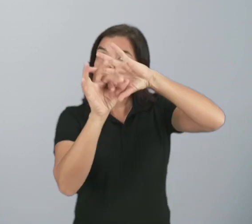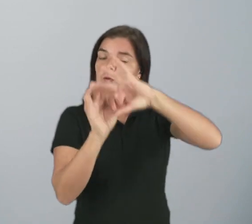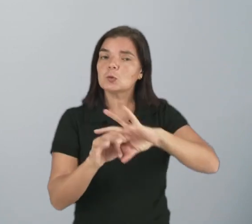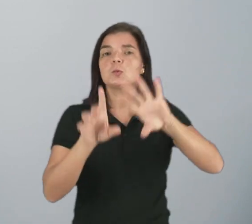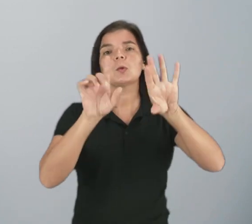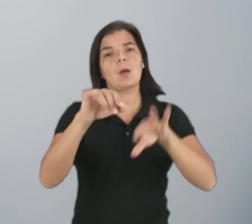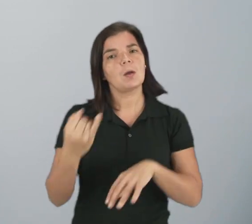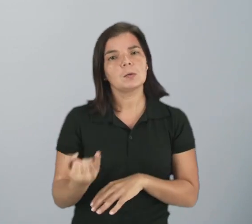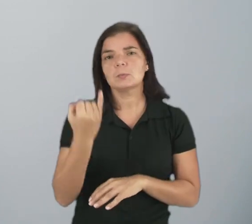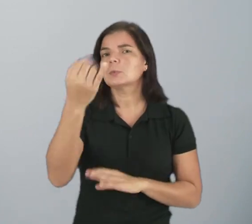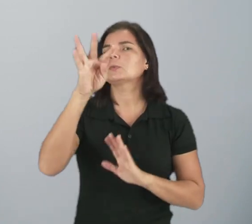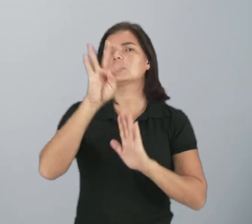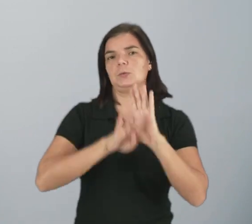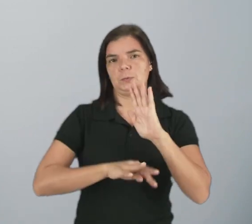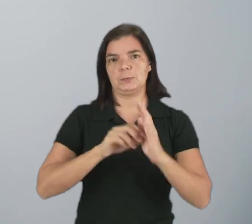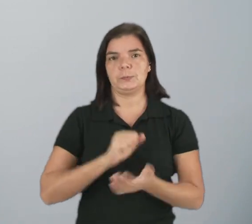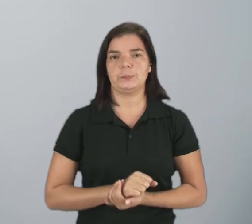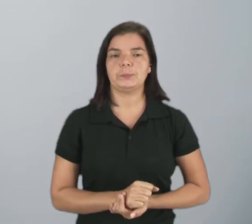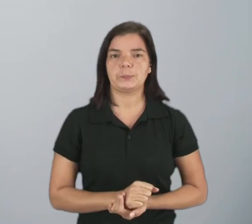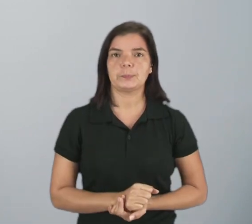tão importantes no seu texto.